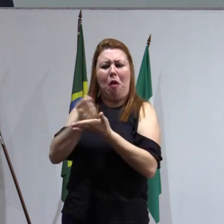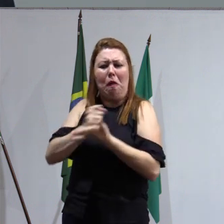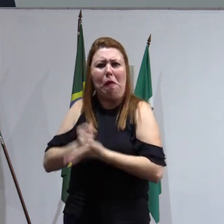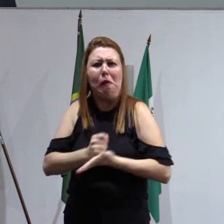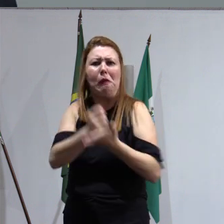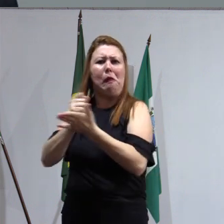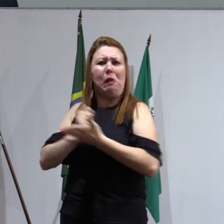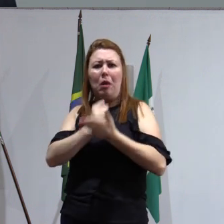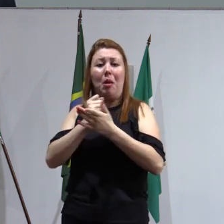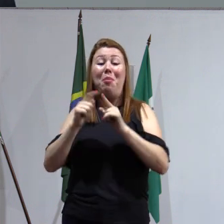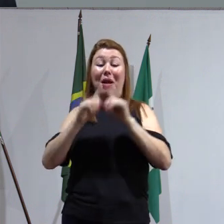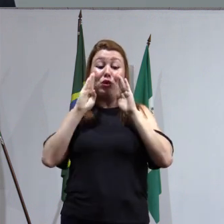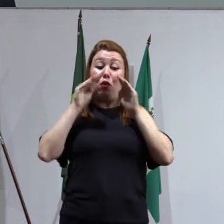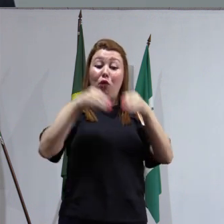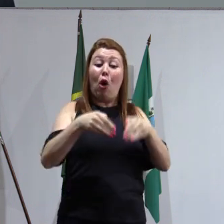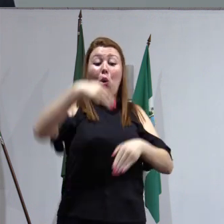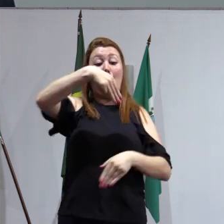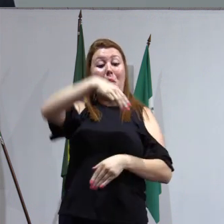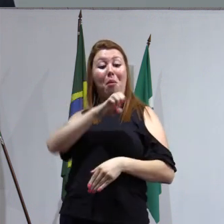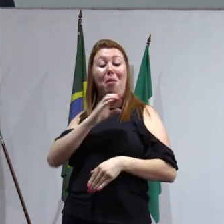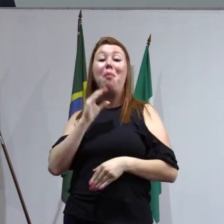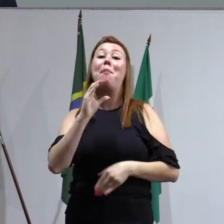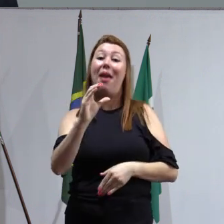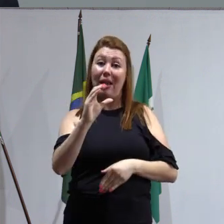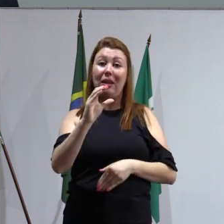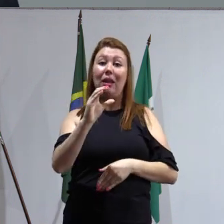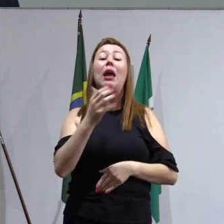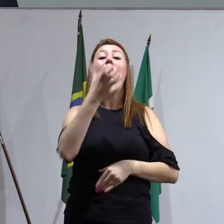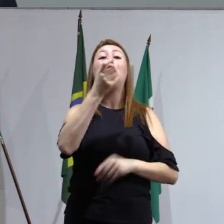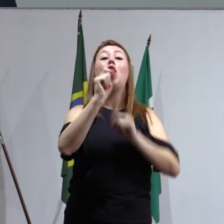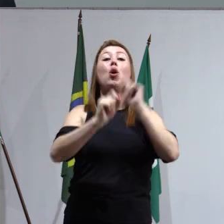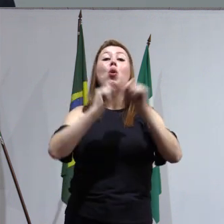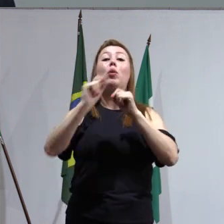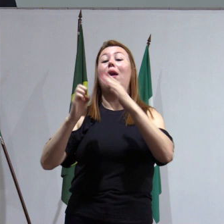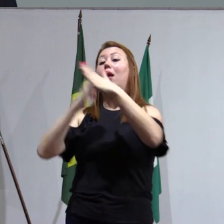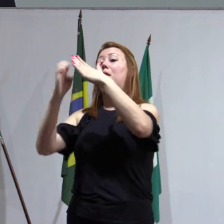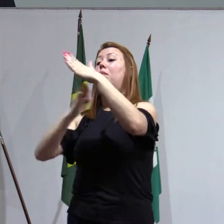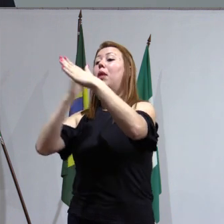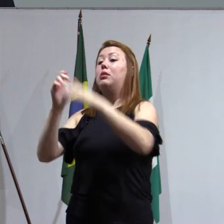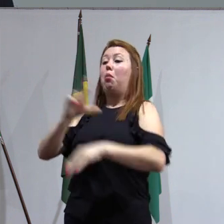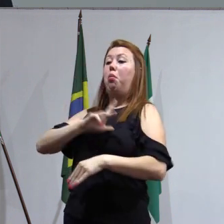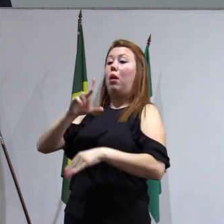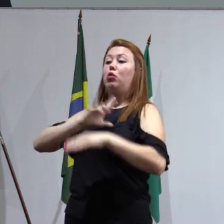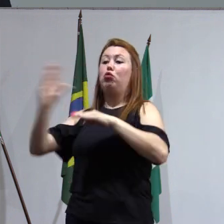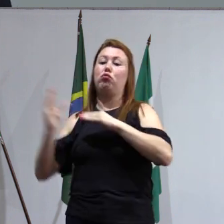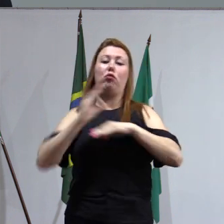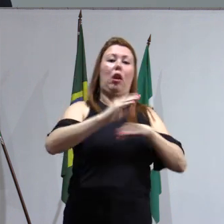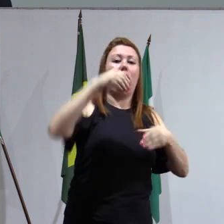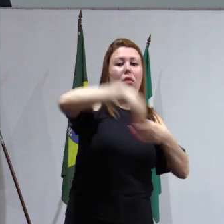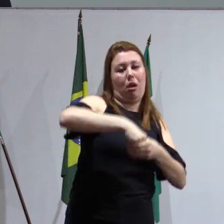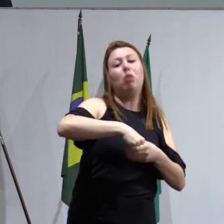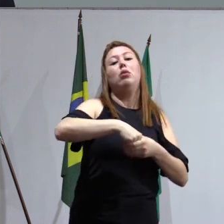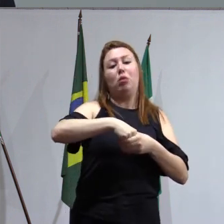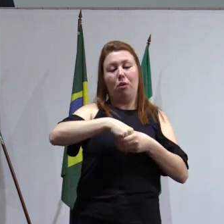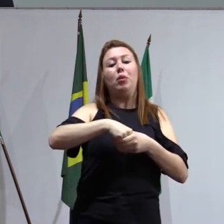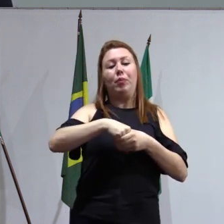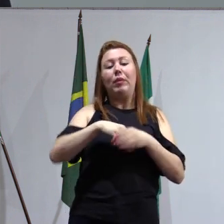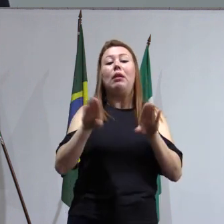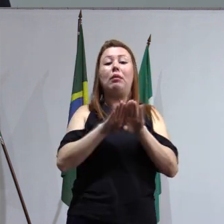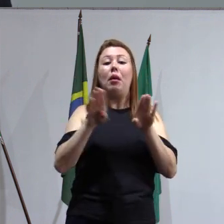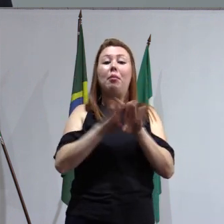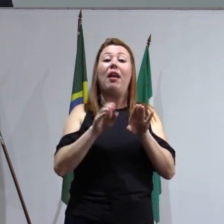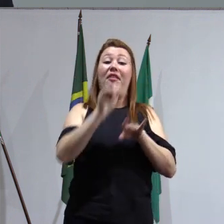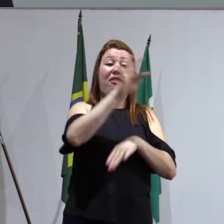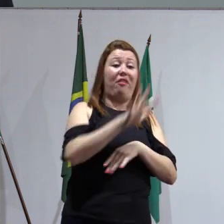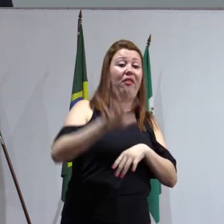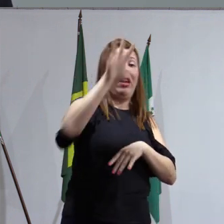principalmente no MEC, o intervencionismo estatal nas políticas públicas e, principalmente, na autonomia dos seus entes federativos e